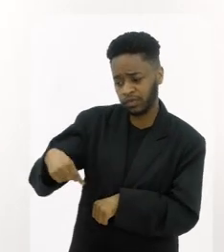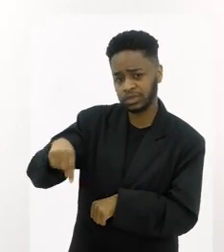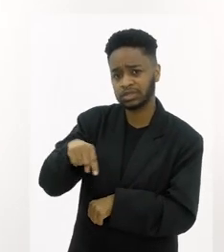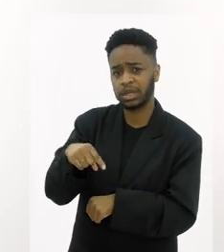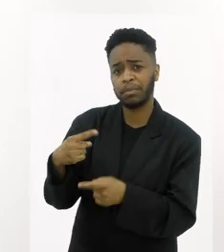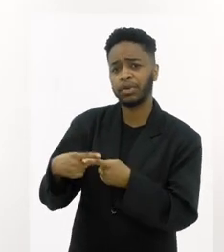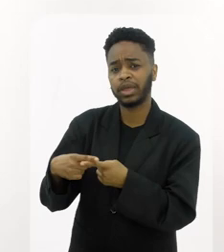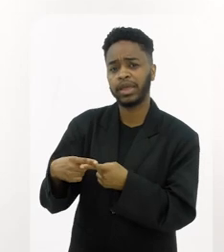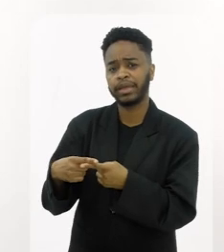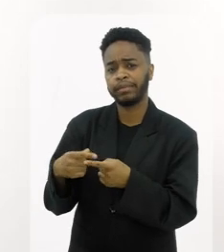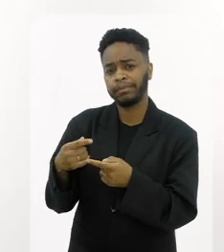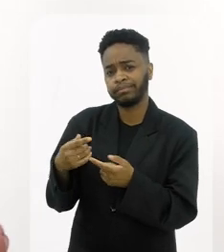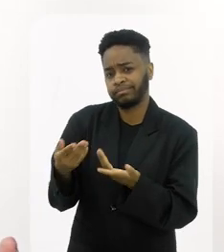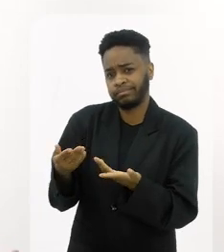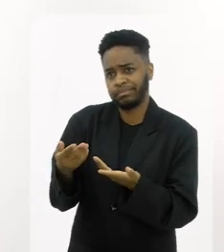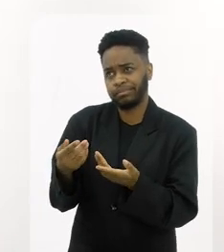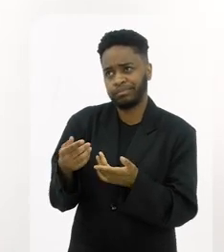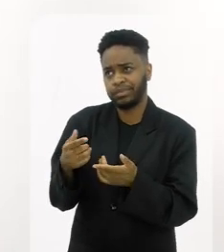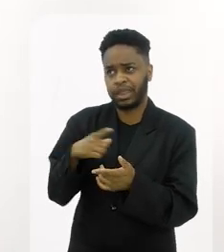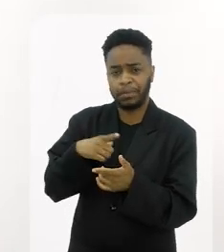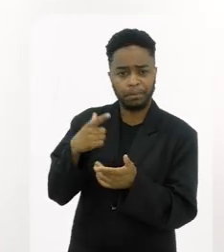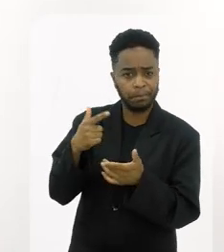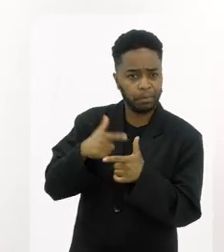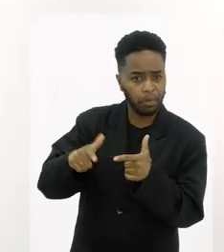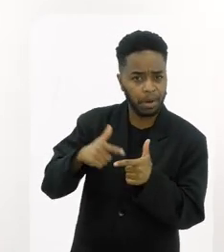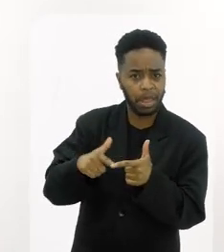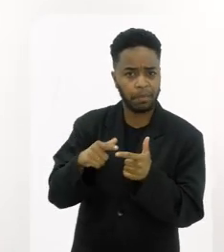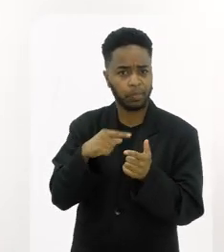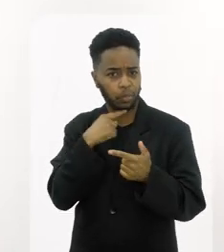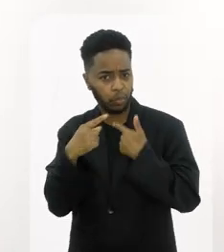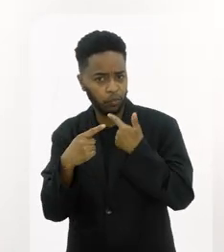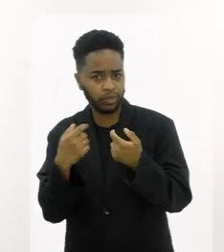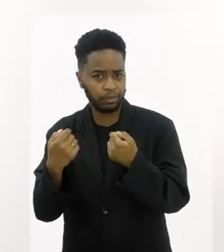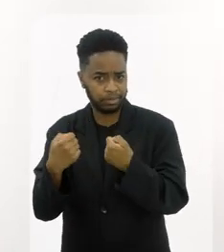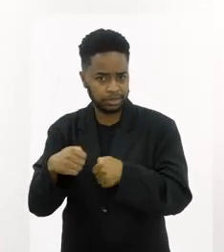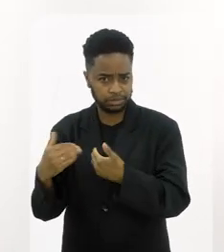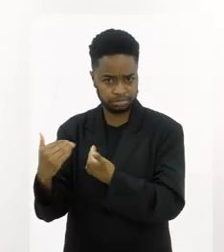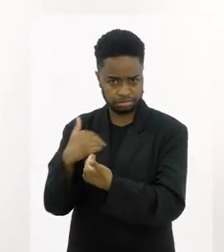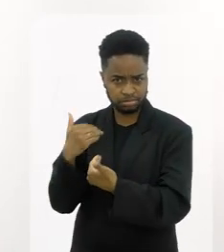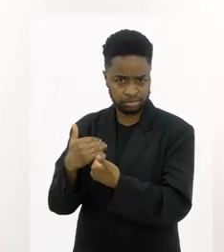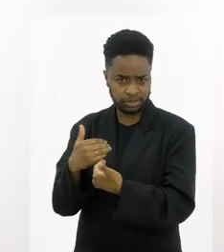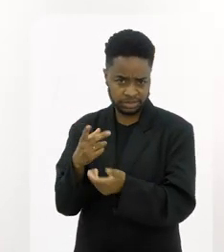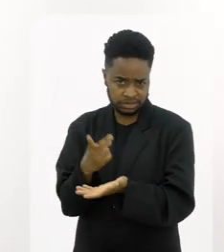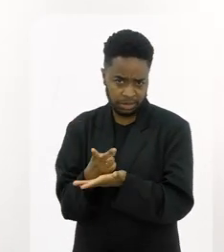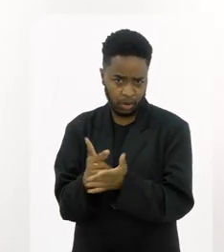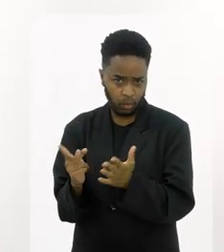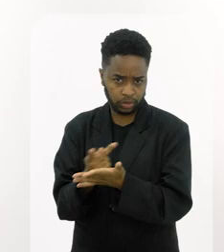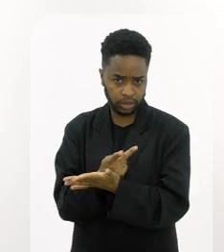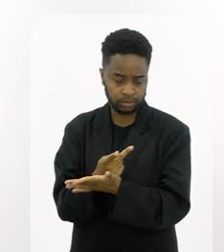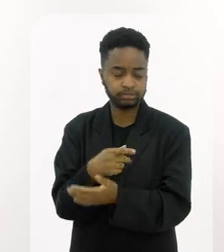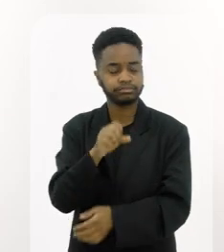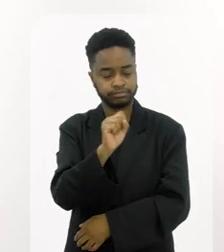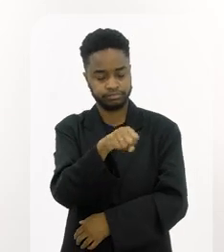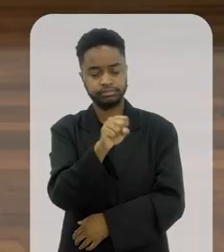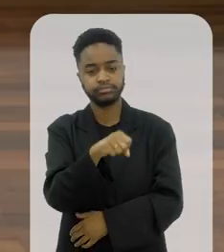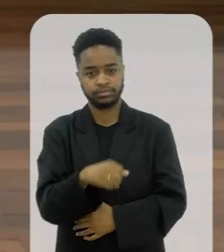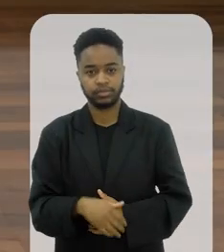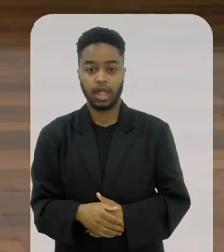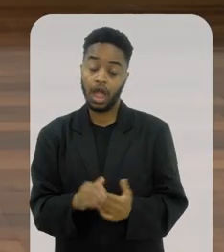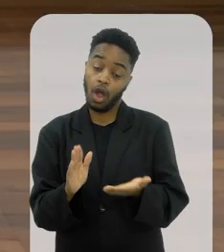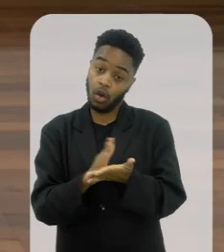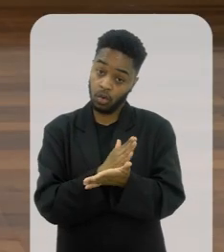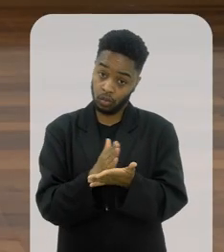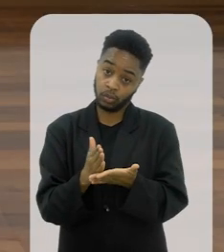vocês para se aconselhar de algum problema, de alguma dúvida? Eles costumam procurar vocês?